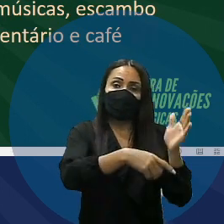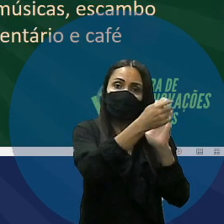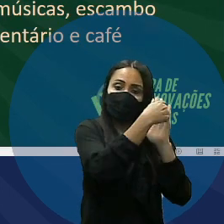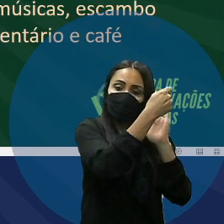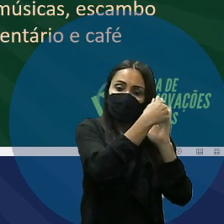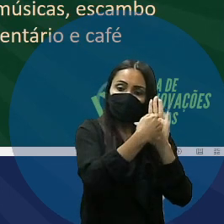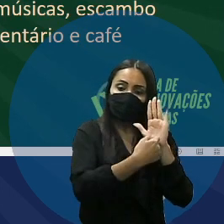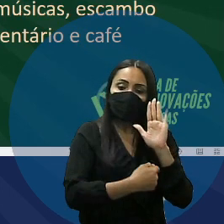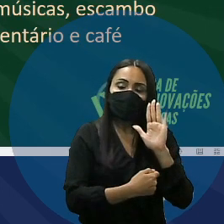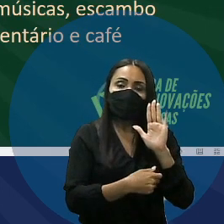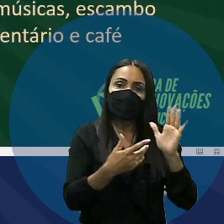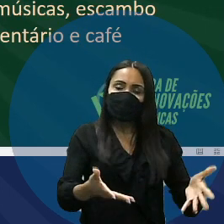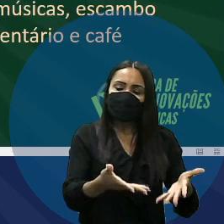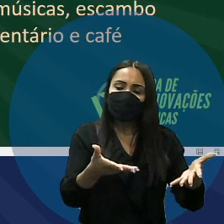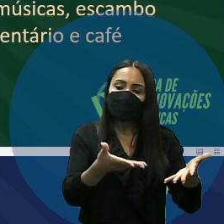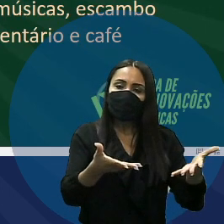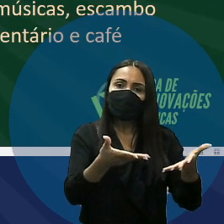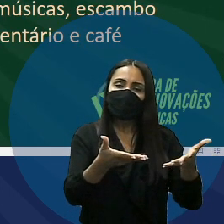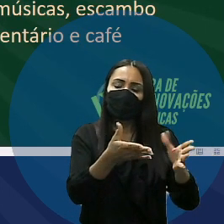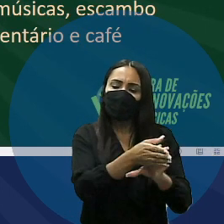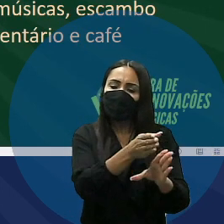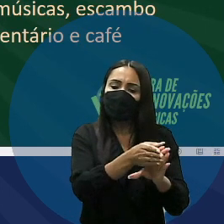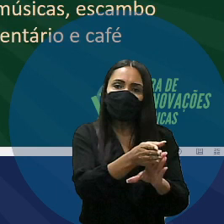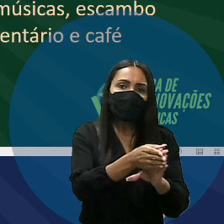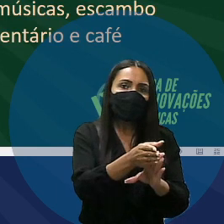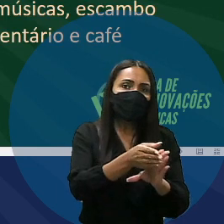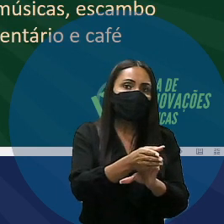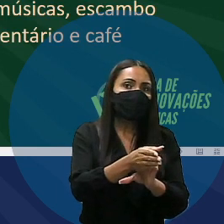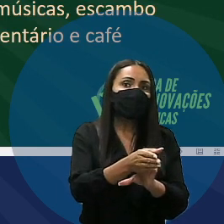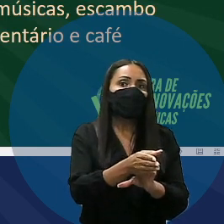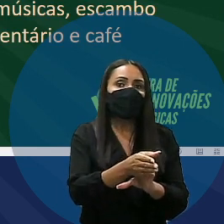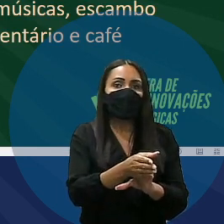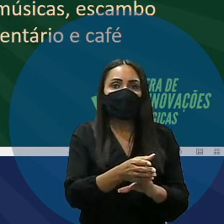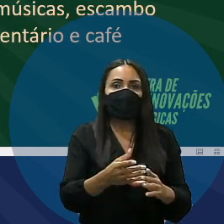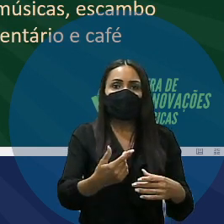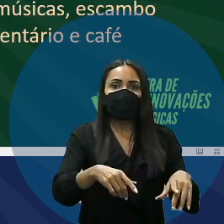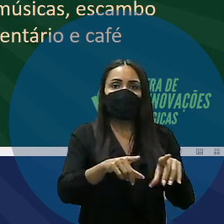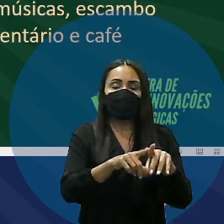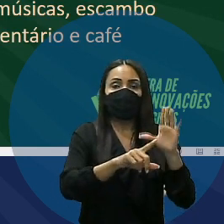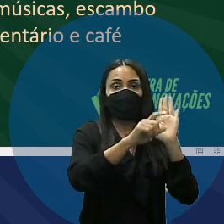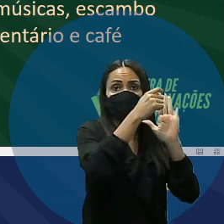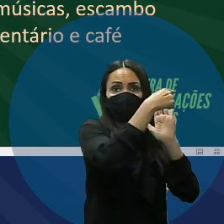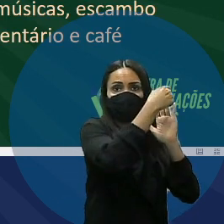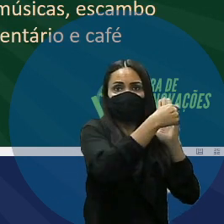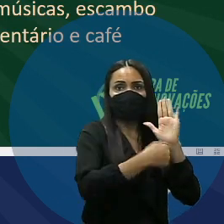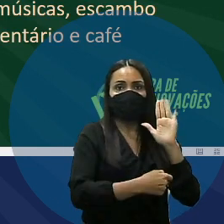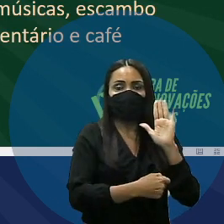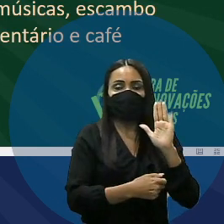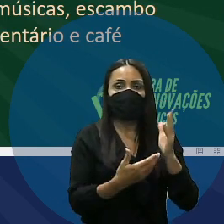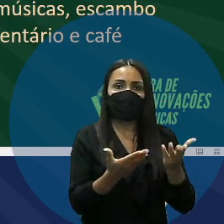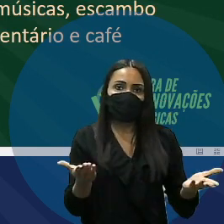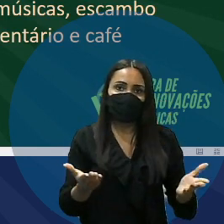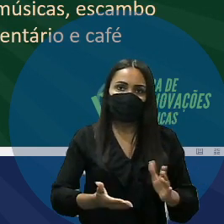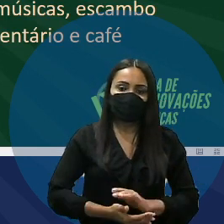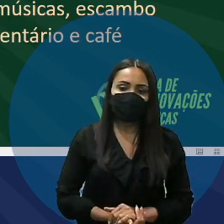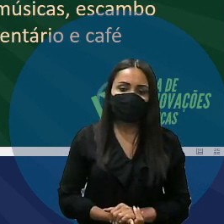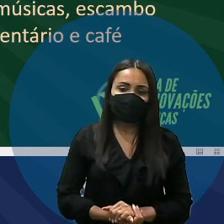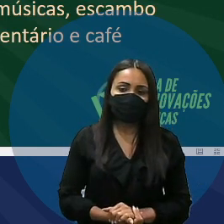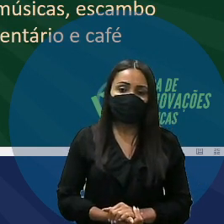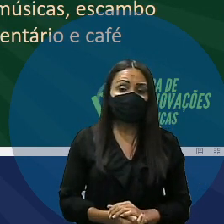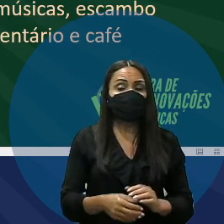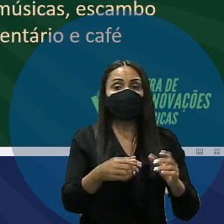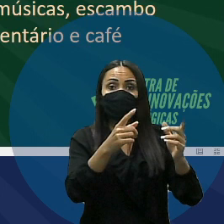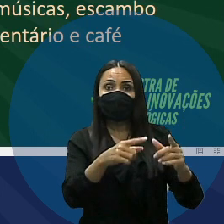posso incentivá-los, orientá-los, e posso trazer os escritores de fora. Até então era isso, sarau. Era música